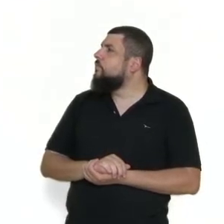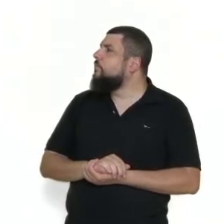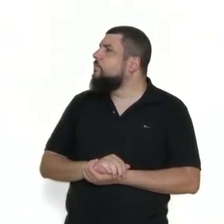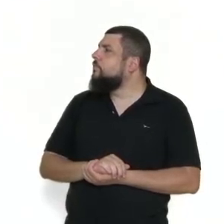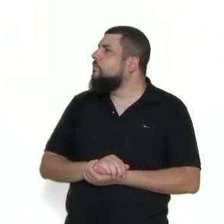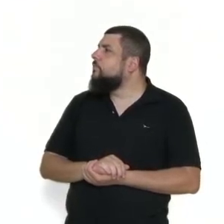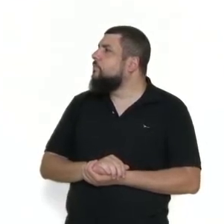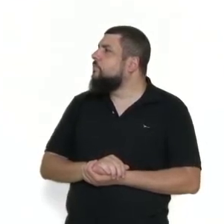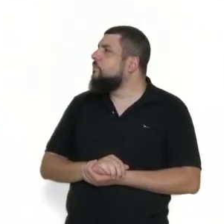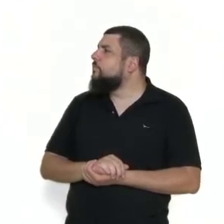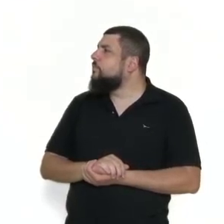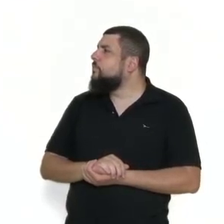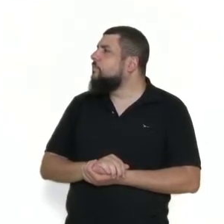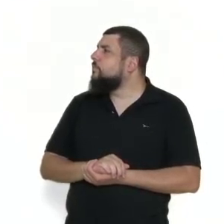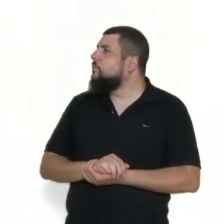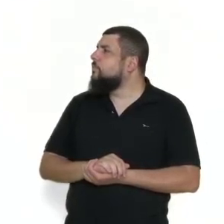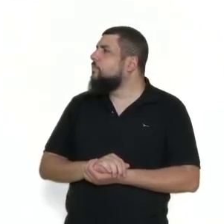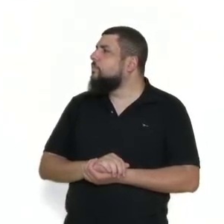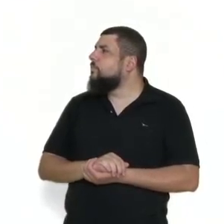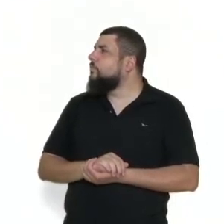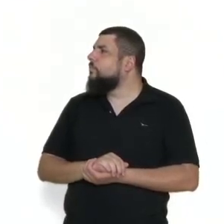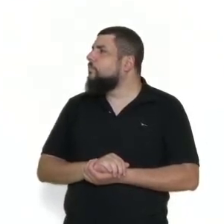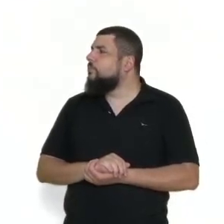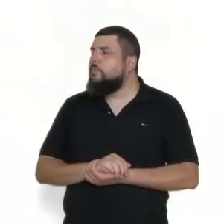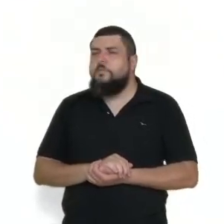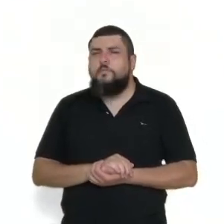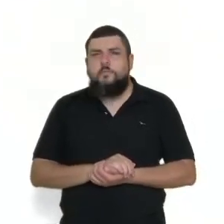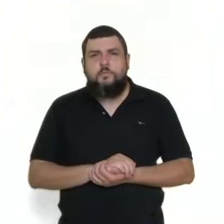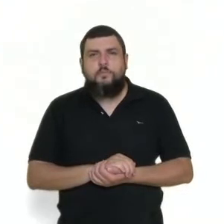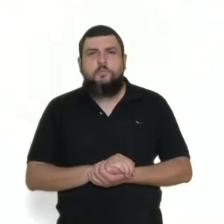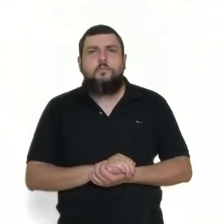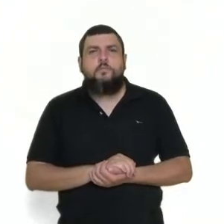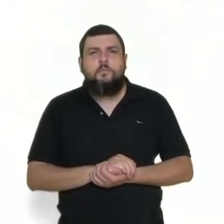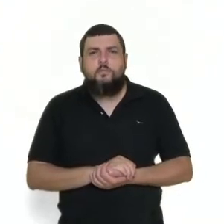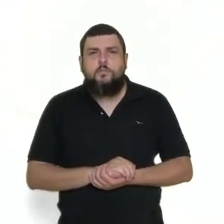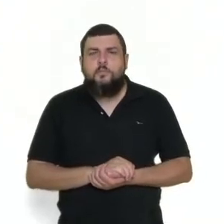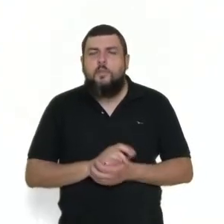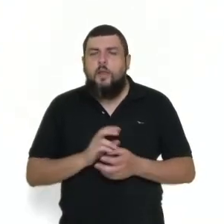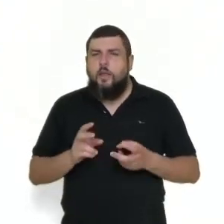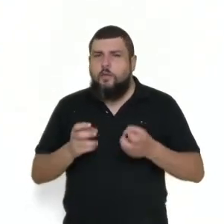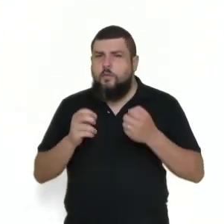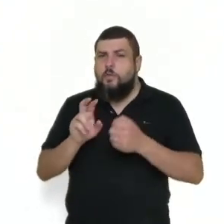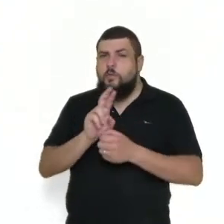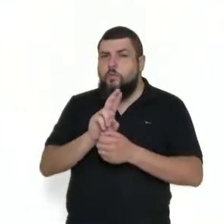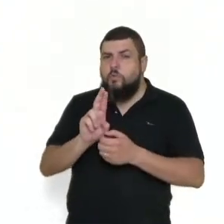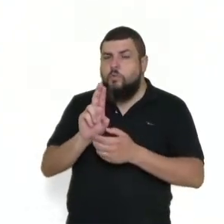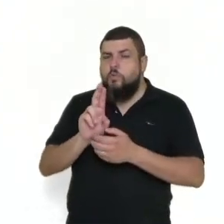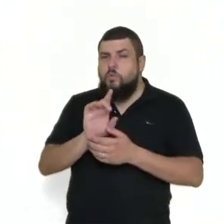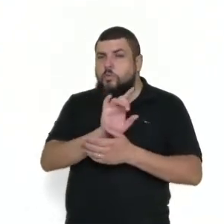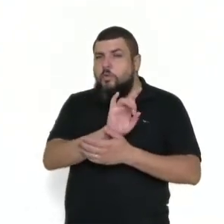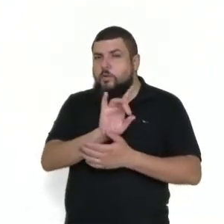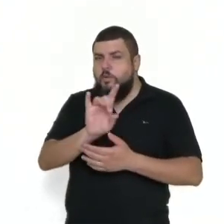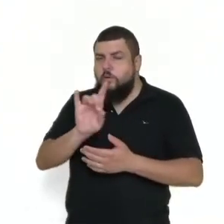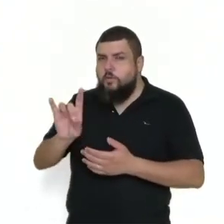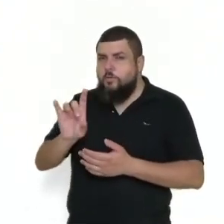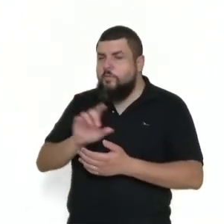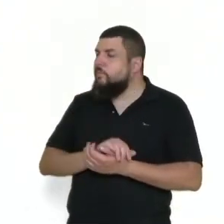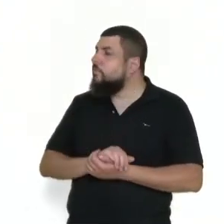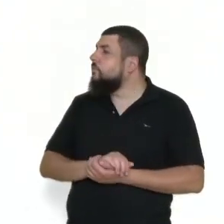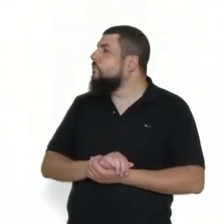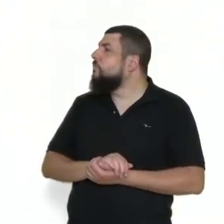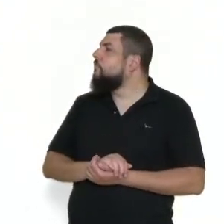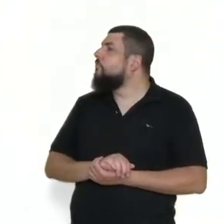os campos meridionais. Temos esses 5 grupos ali de campos. São formados por herbáceas, gramíneas e pequenos